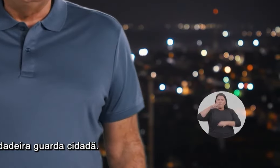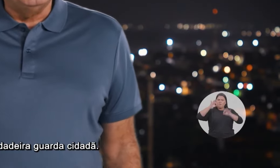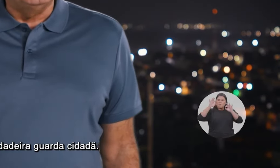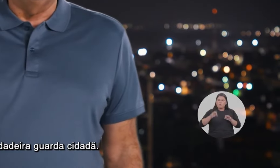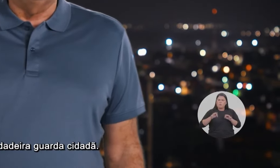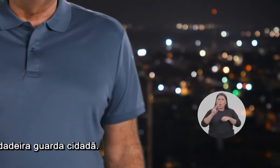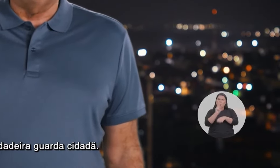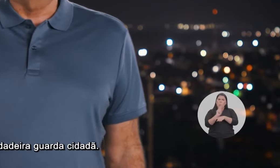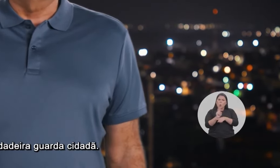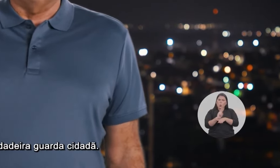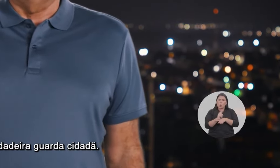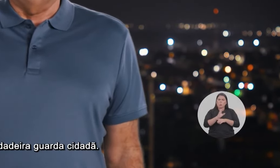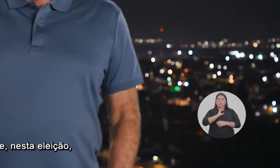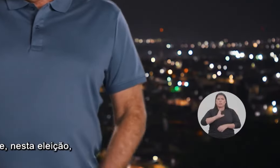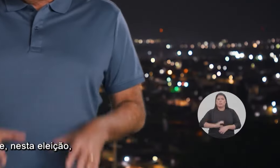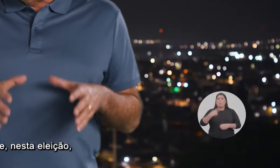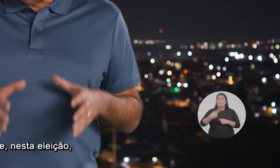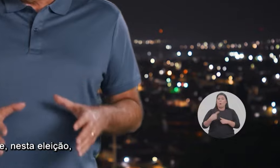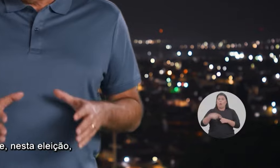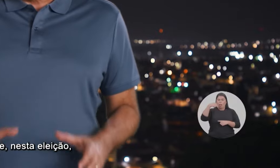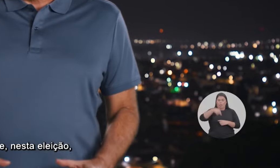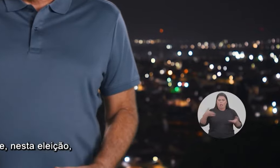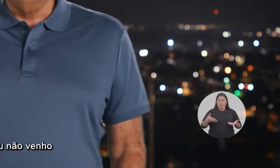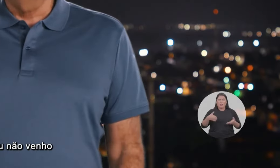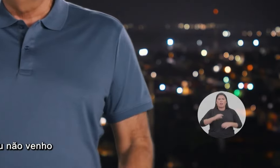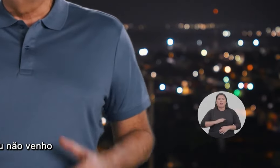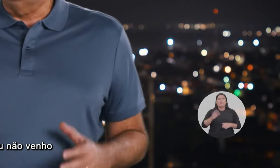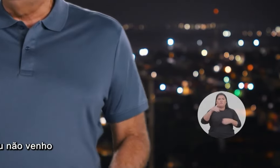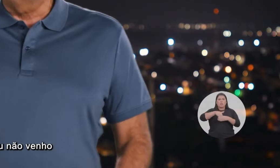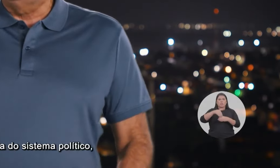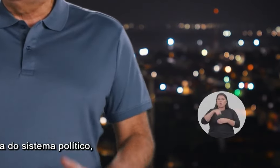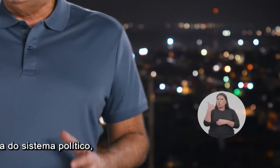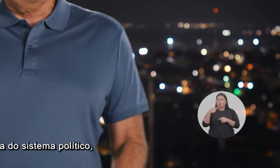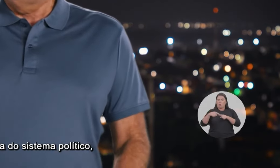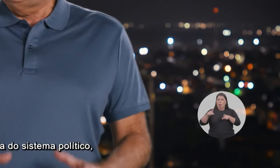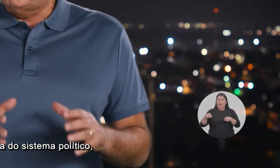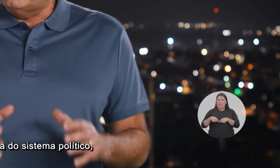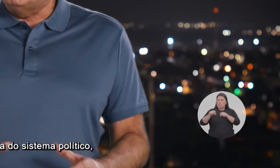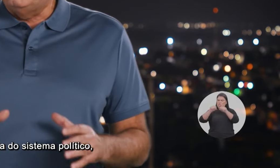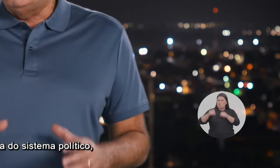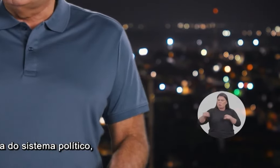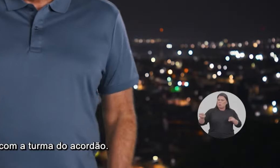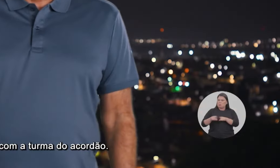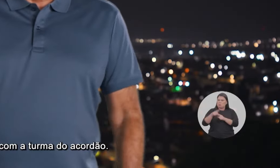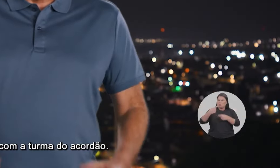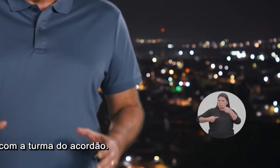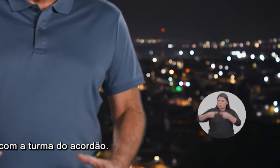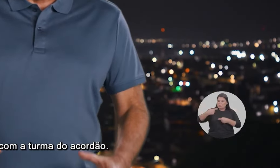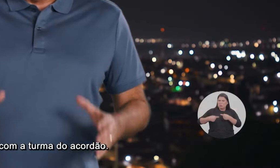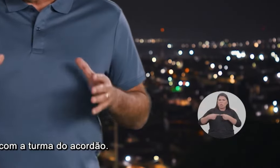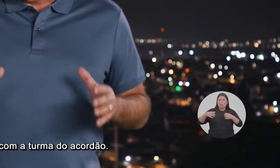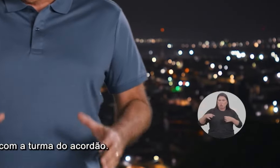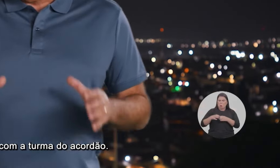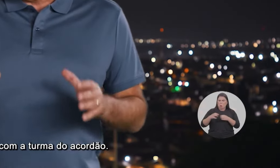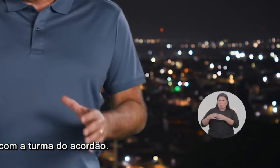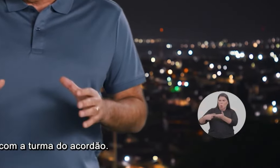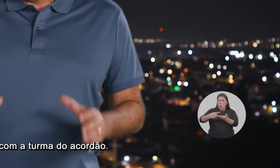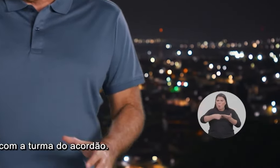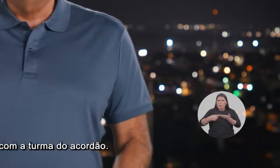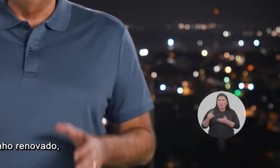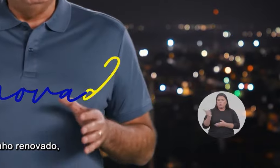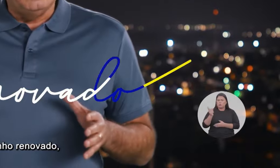em uma verdadeira guarda cidadã. Porque nesta eleição eu não venho com a caixa do sistema político. Eu não venho com a turma